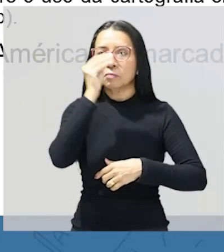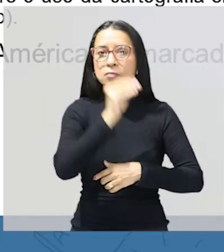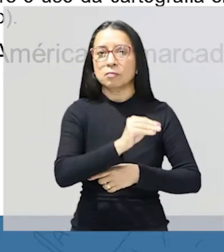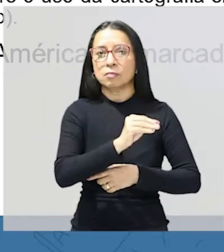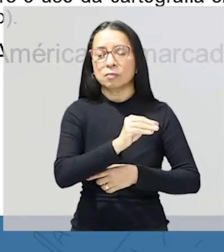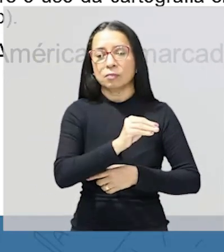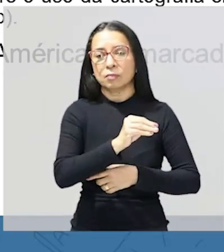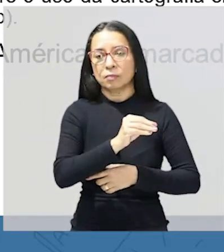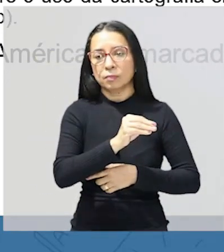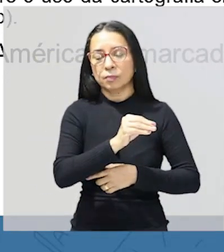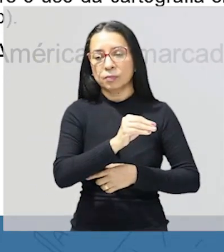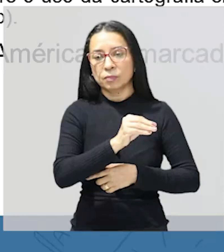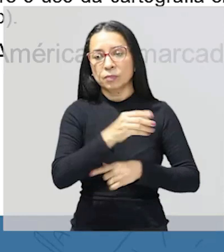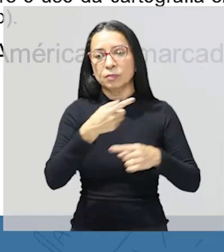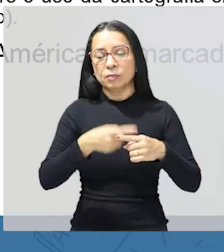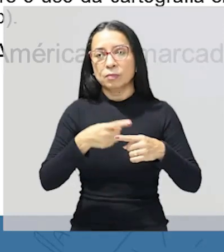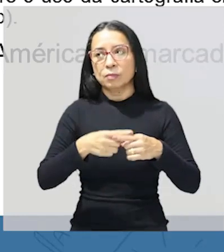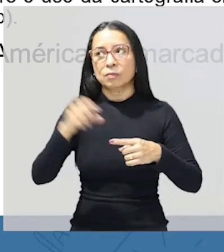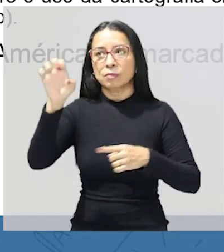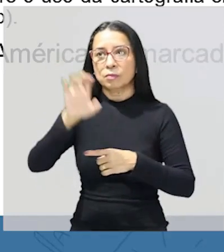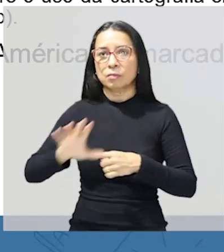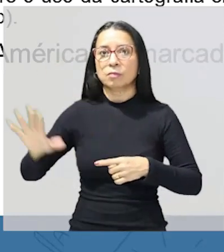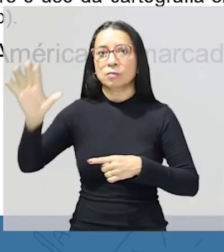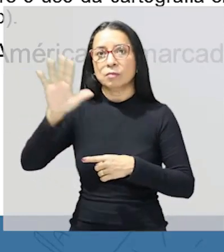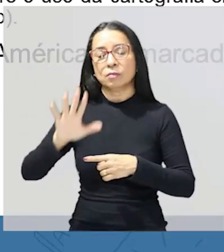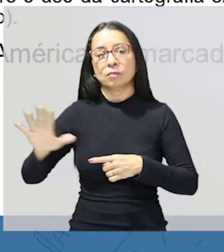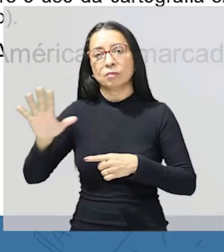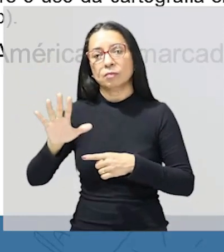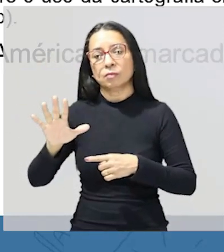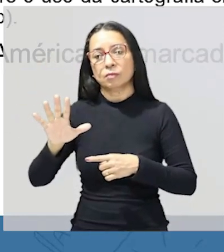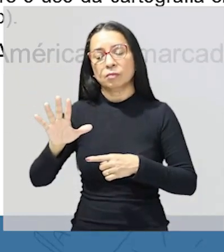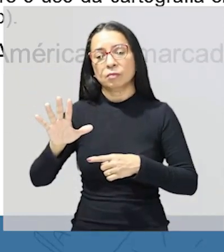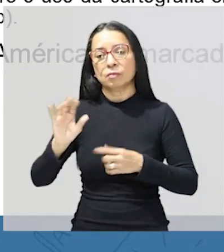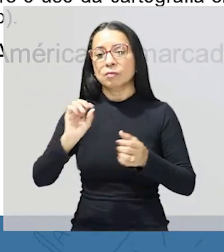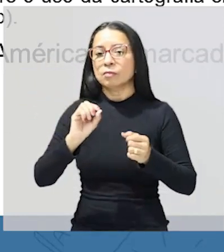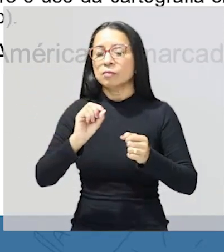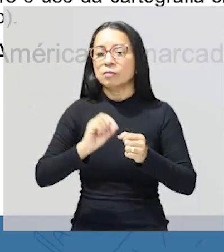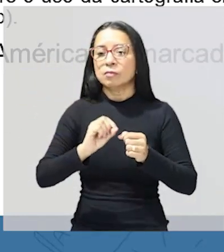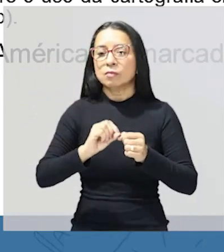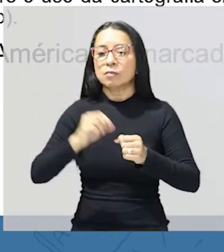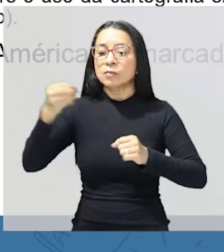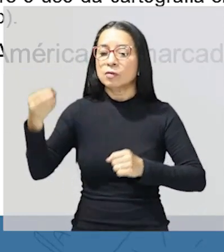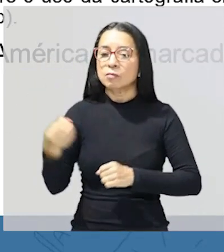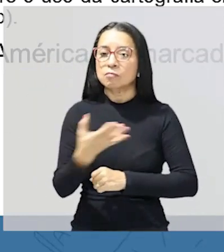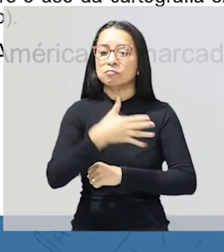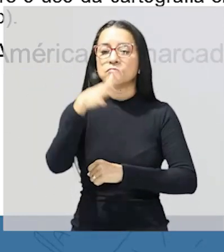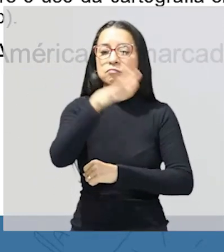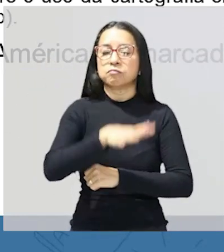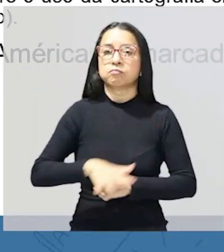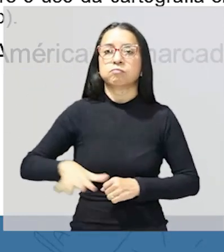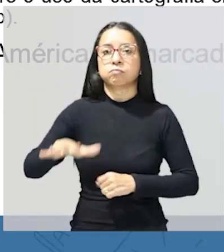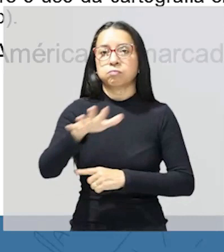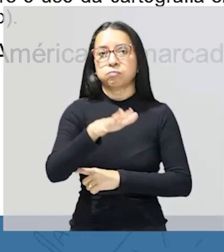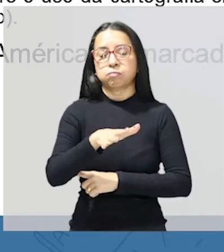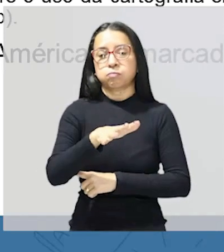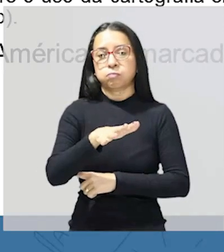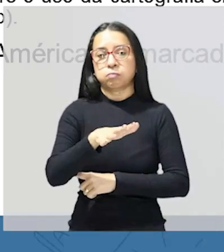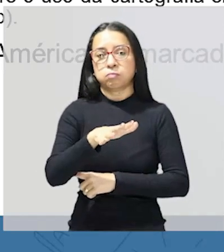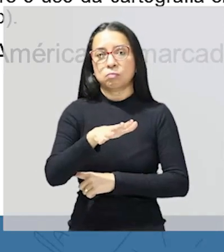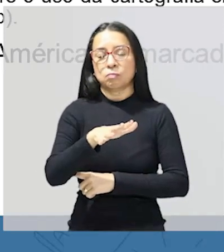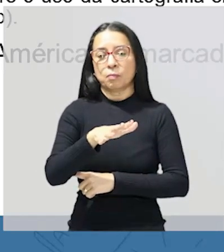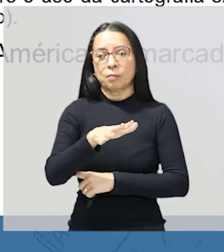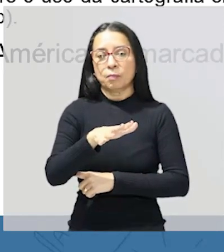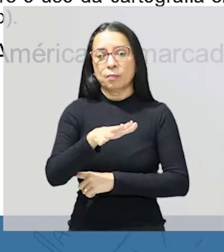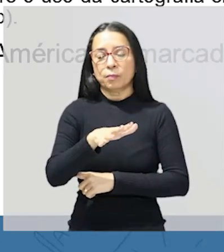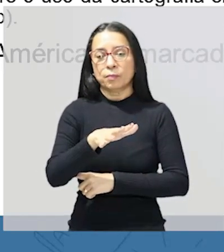completamente. Porque os europeus, eles acabaram realizando uma nova cartografia. Então, o